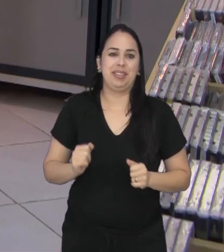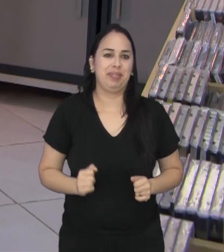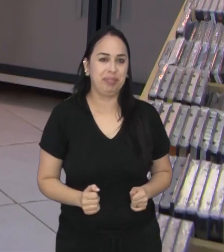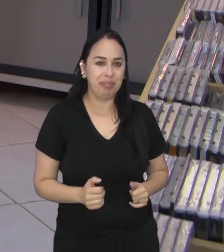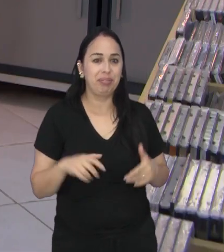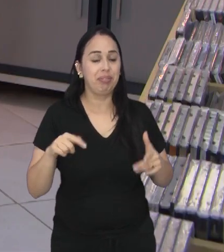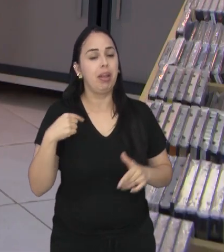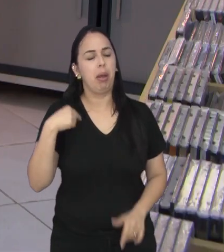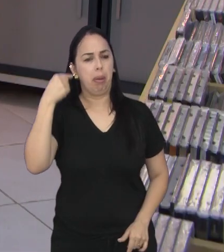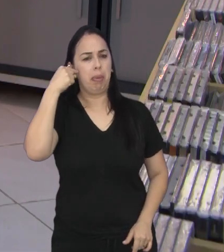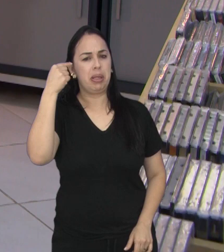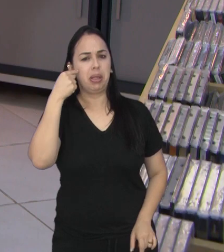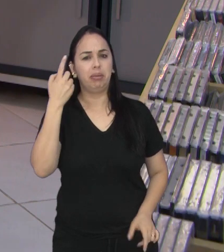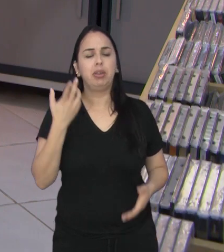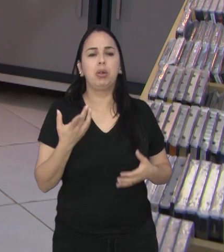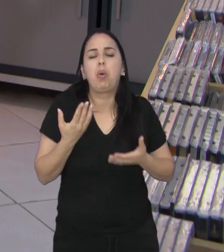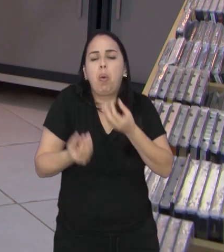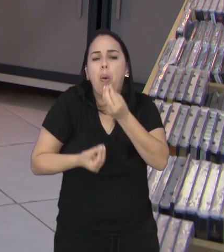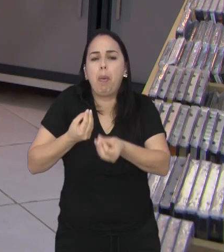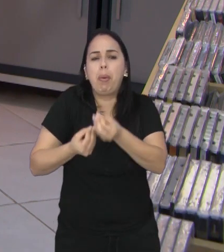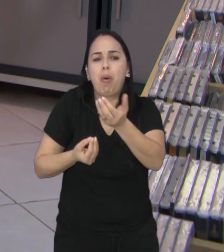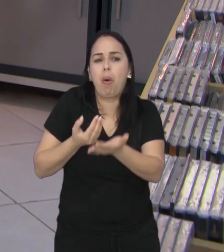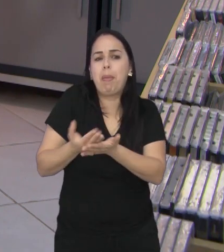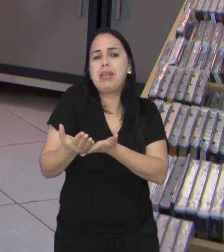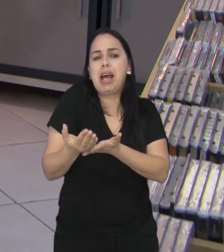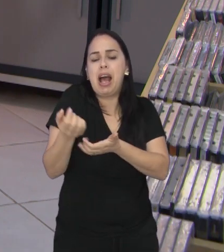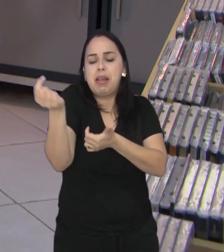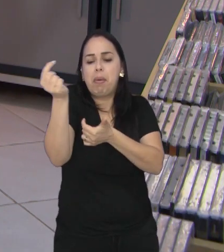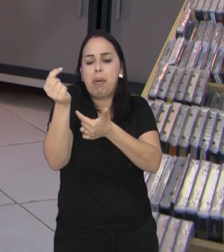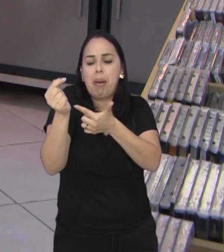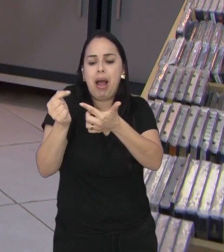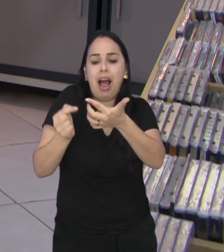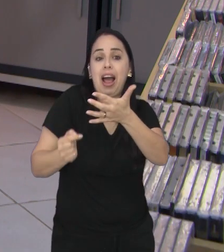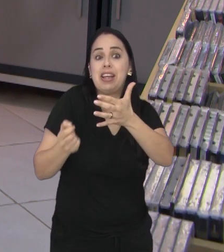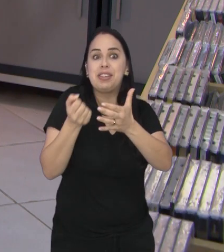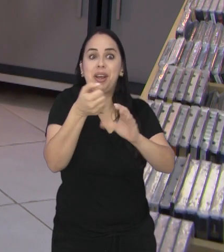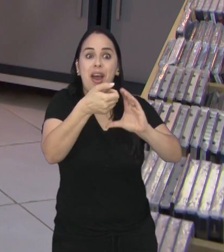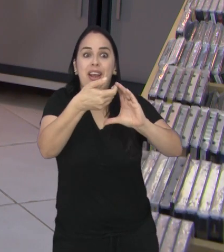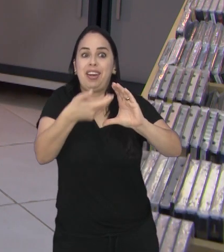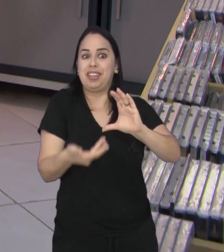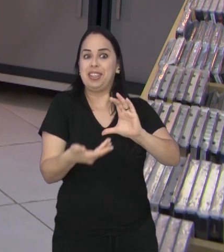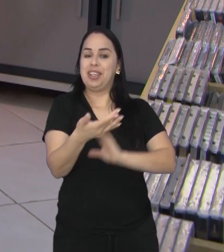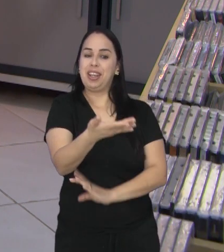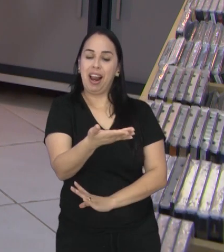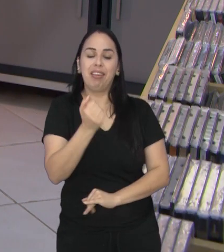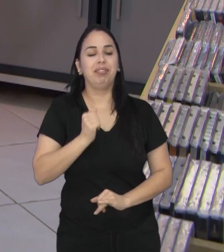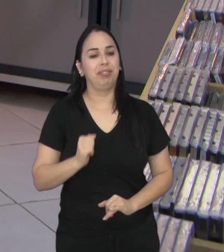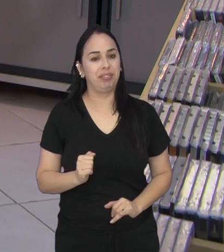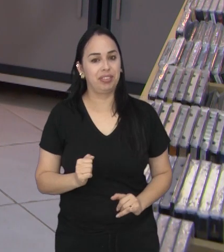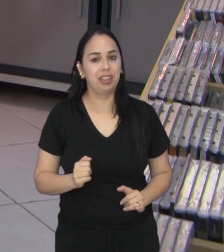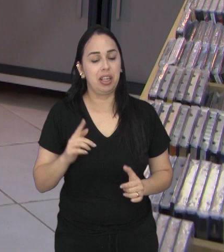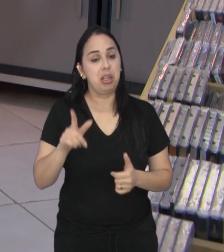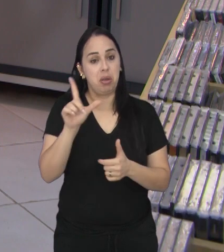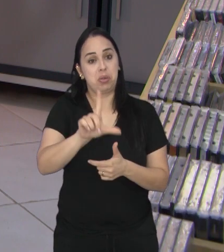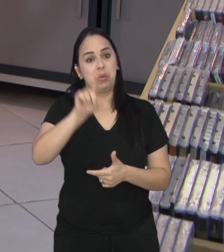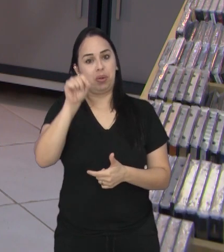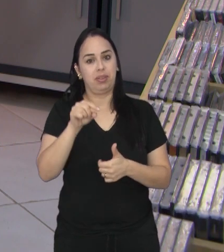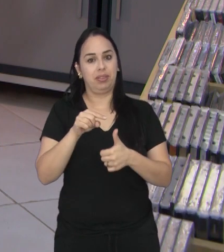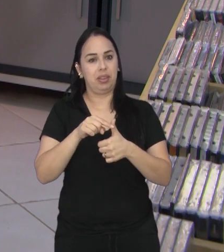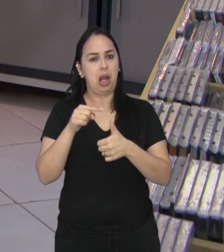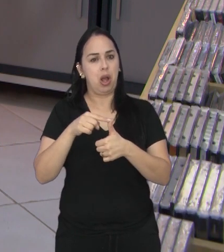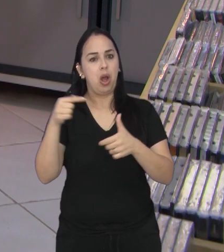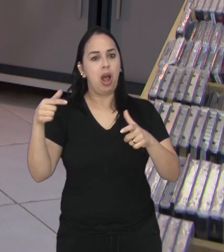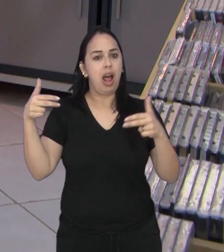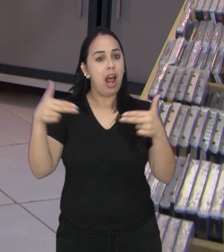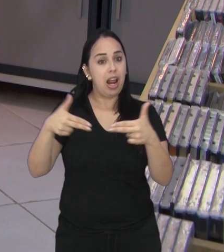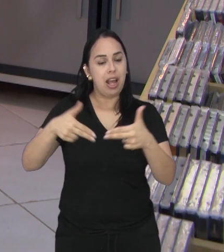até fiquei pensando assim, por onde que eu começava a falar de todas essas atribuições suas? E aí eu escolhi, né, começar com